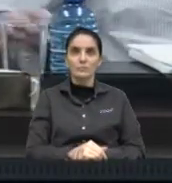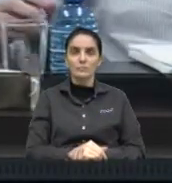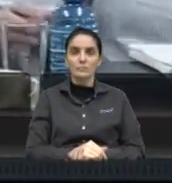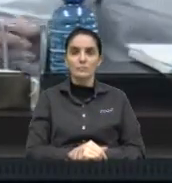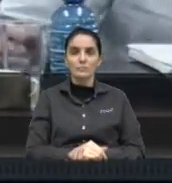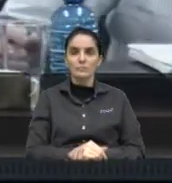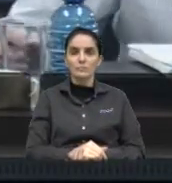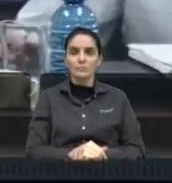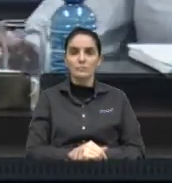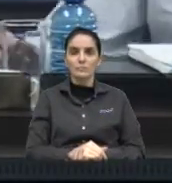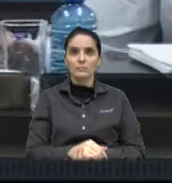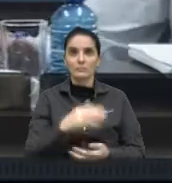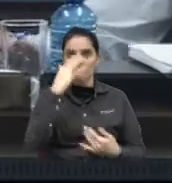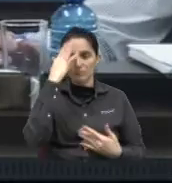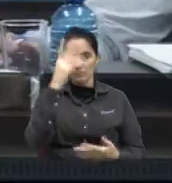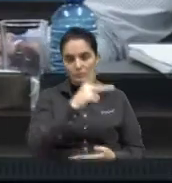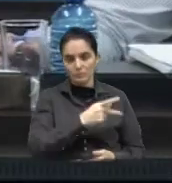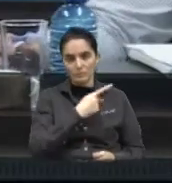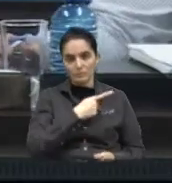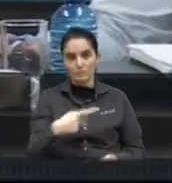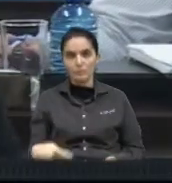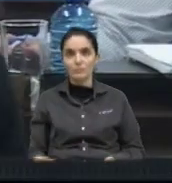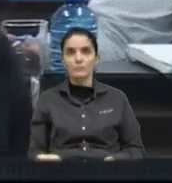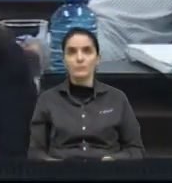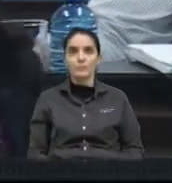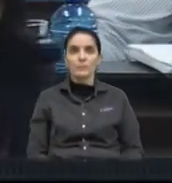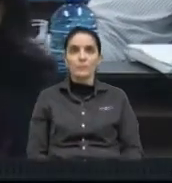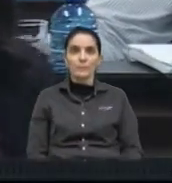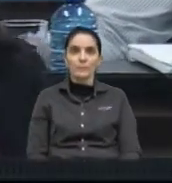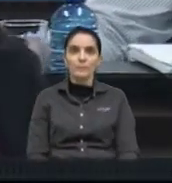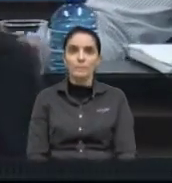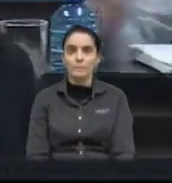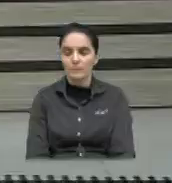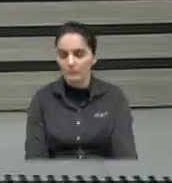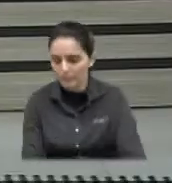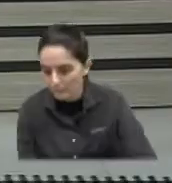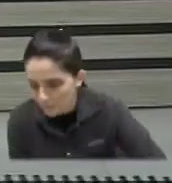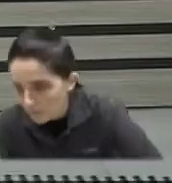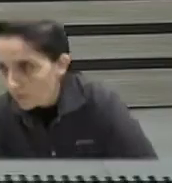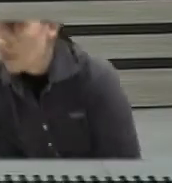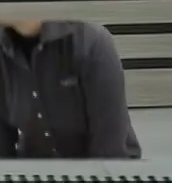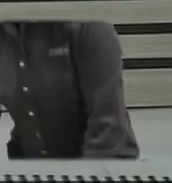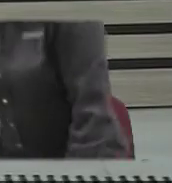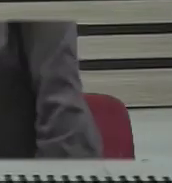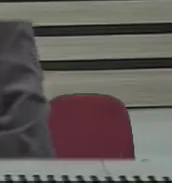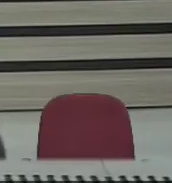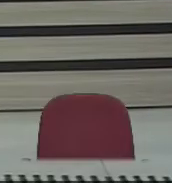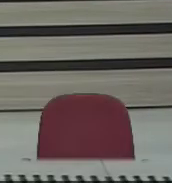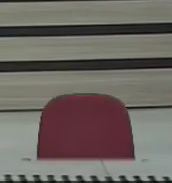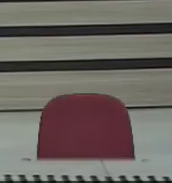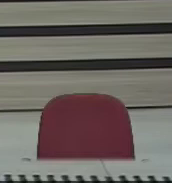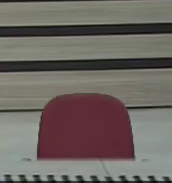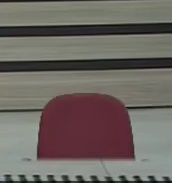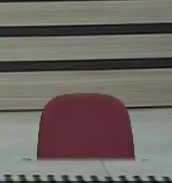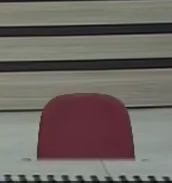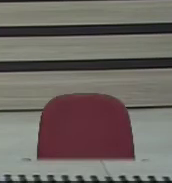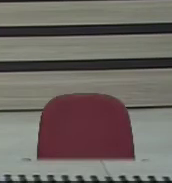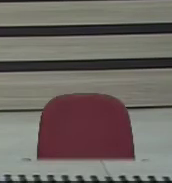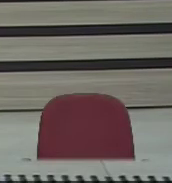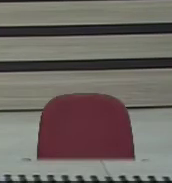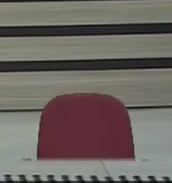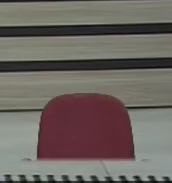plenário obrigada presidente mas a governador dos discutir o projeto de resolução e wilker